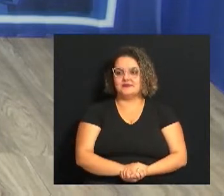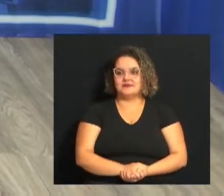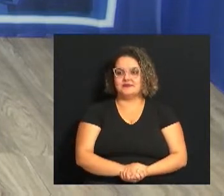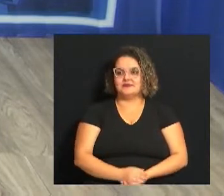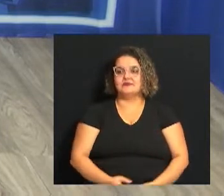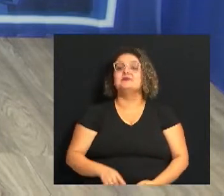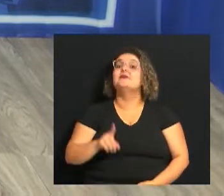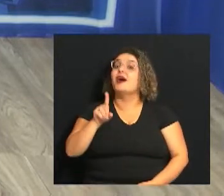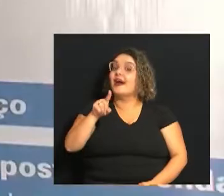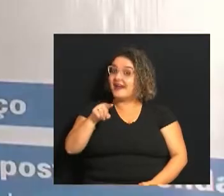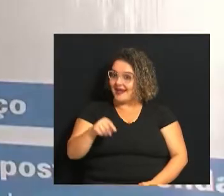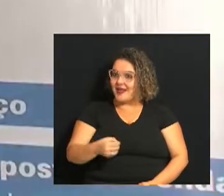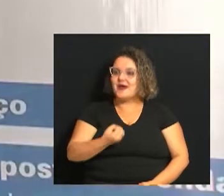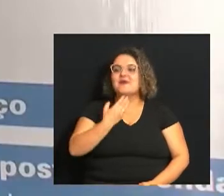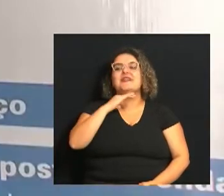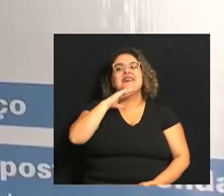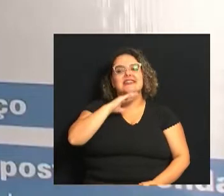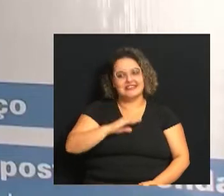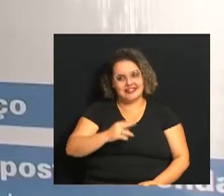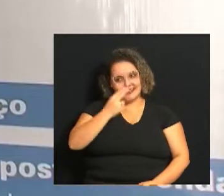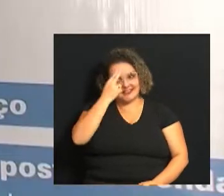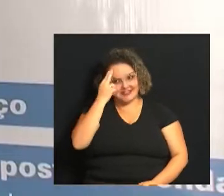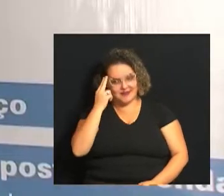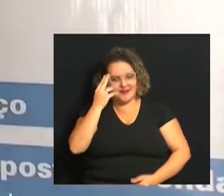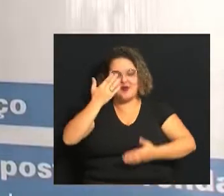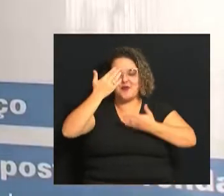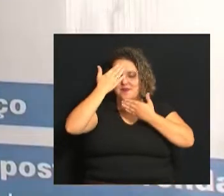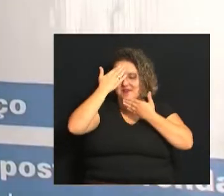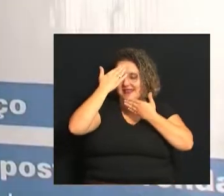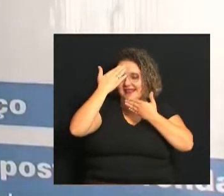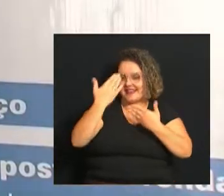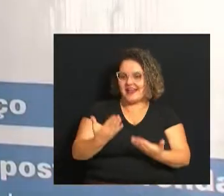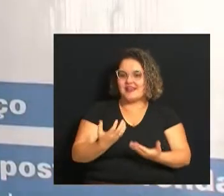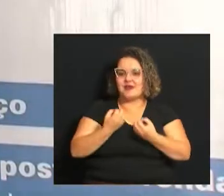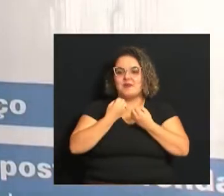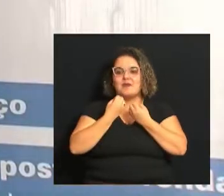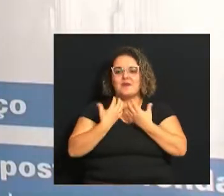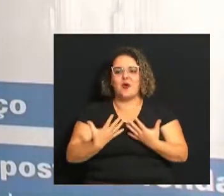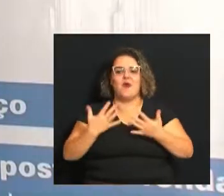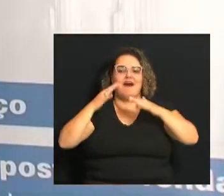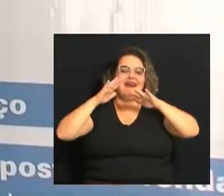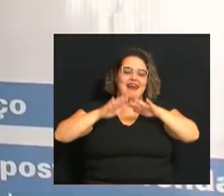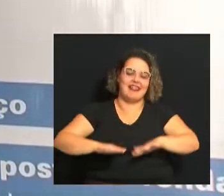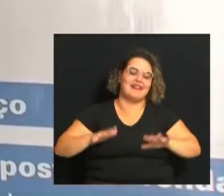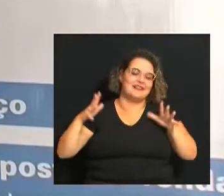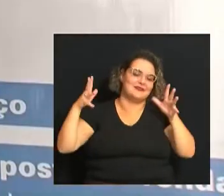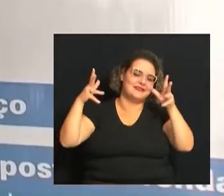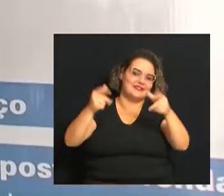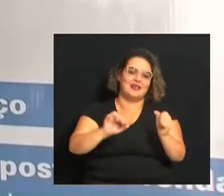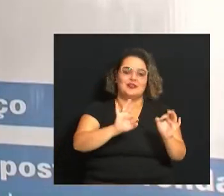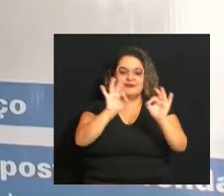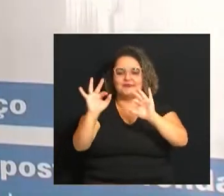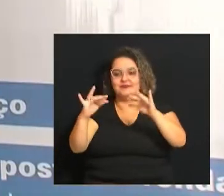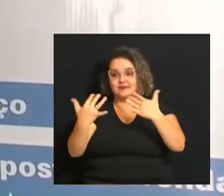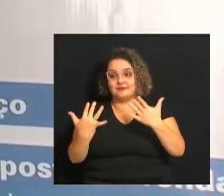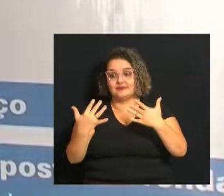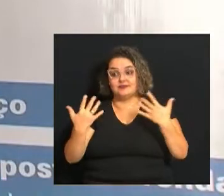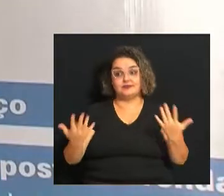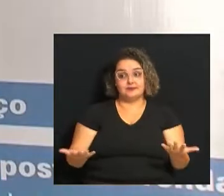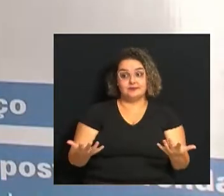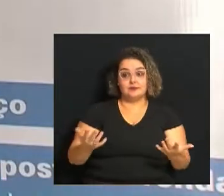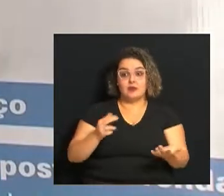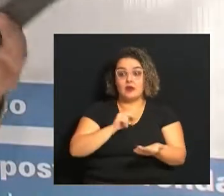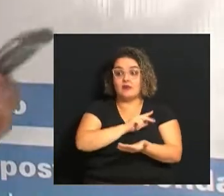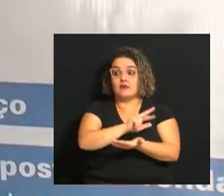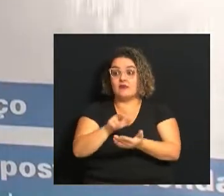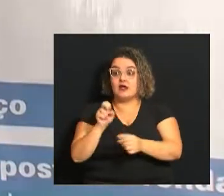Pois é, boa tarde para você, Gabriel, obrigado. Boa tarde para todo mundo acompanhando o Câmara Notícia. Bom, muitas vagas